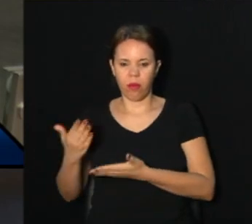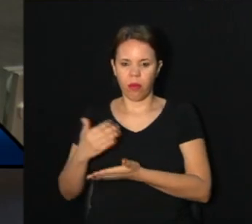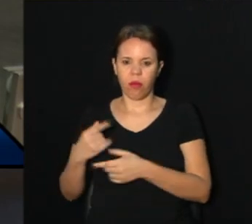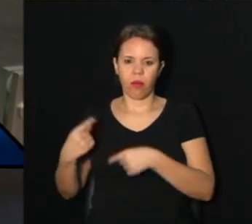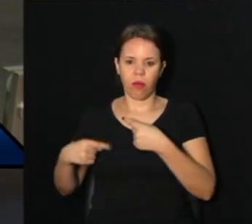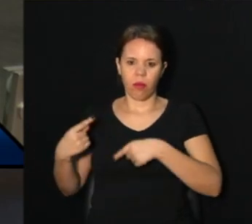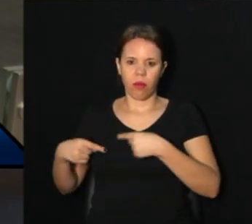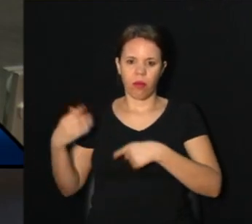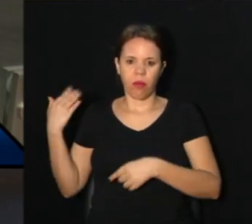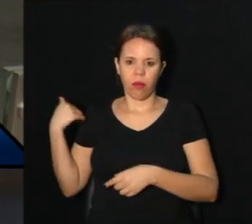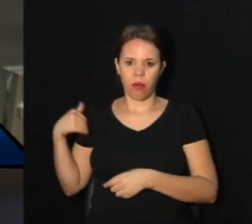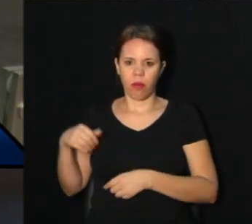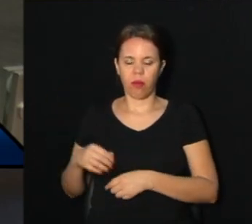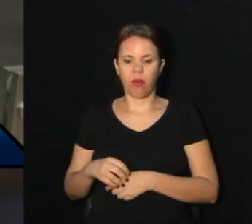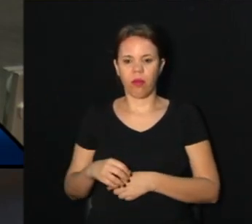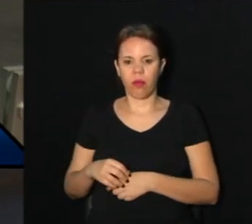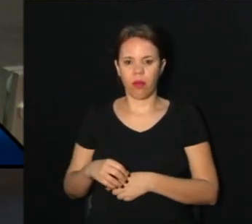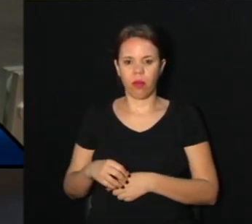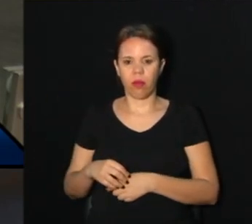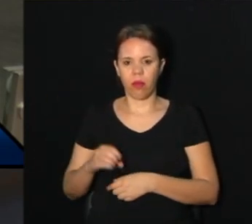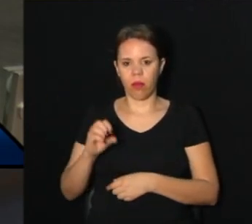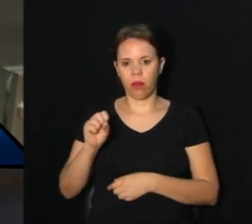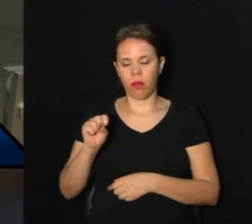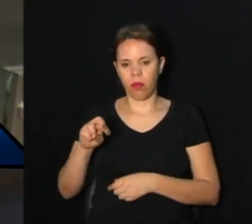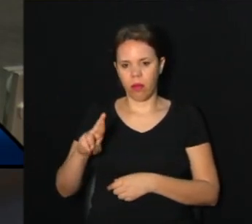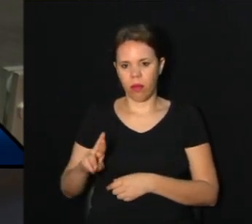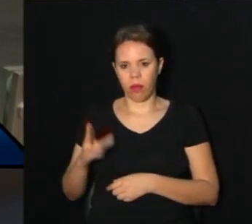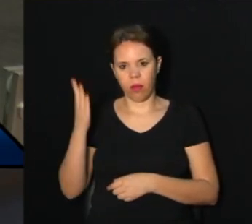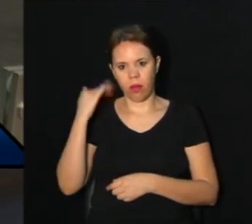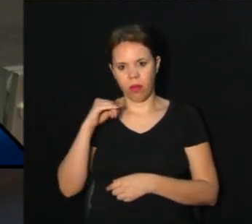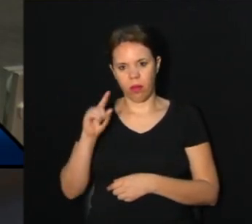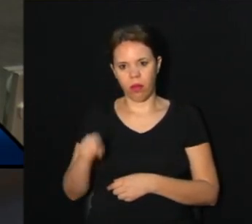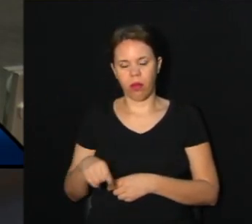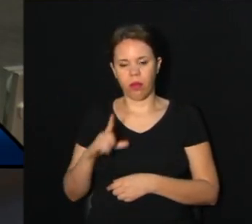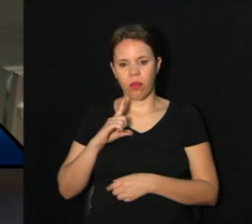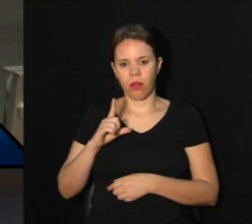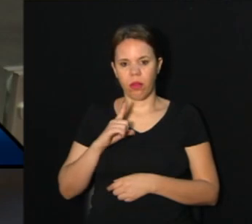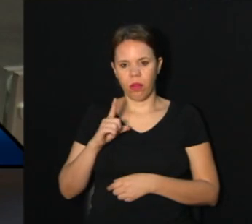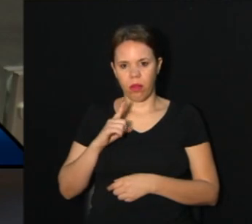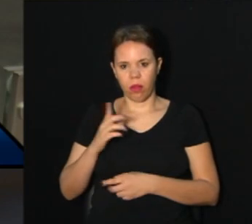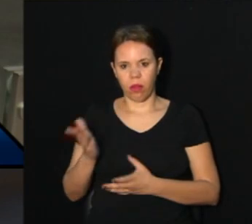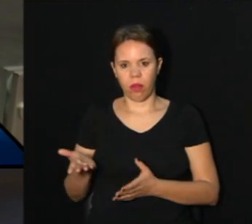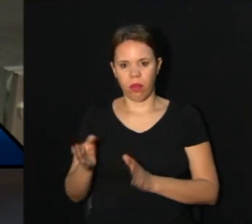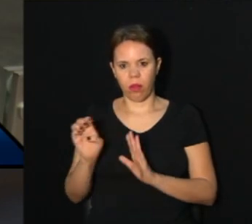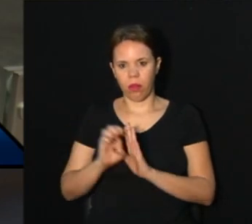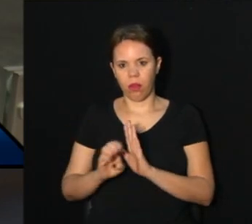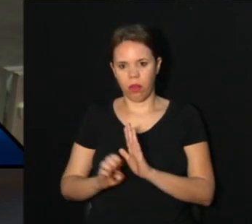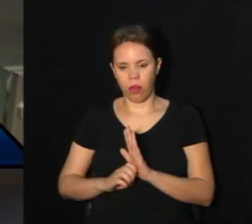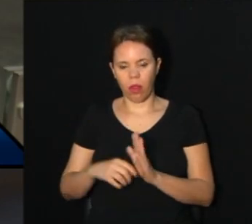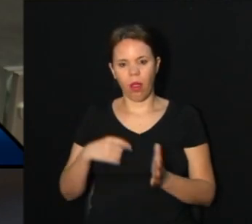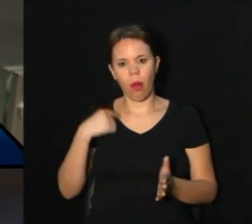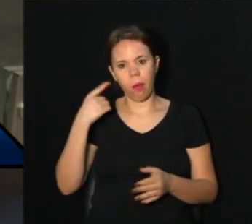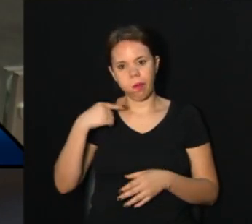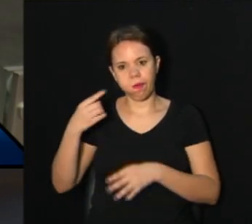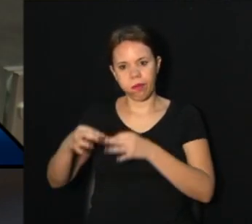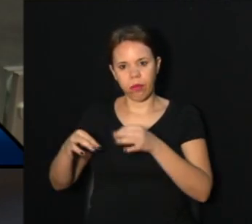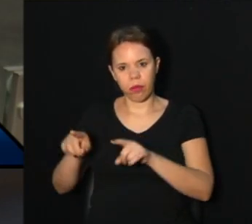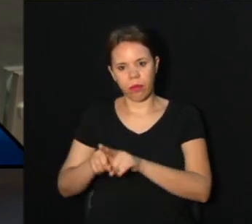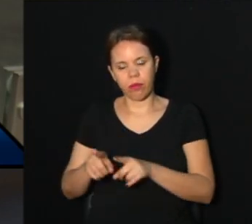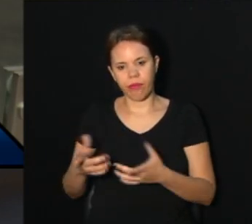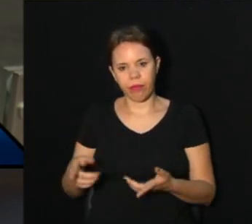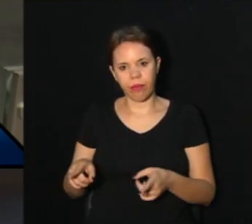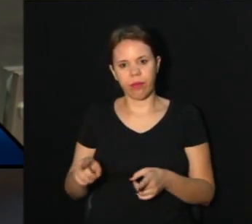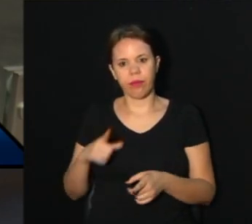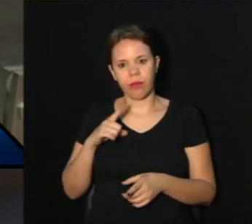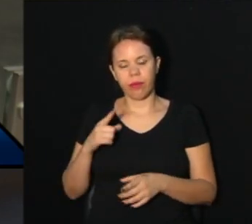discussão, Osmar sabe disso, que lá já contemplava o Estatuto da Advocacia a sucumbência,